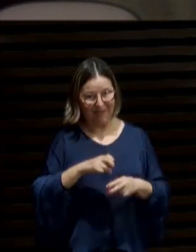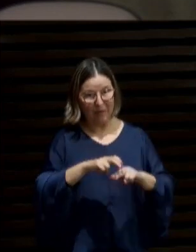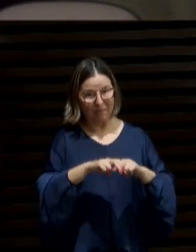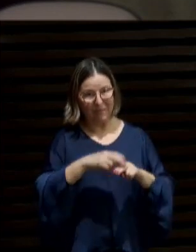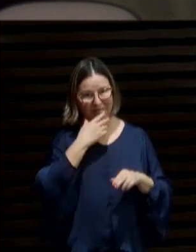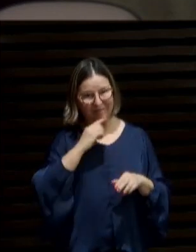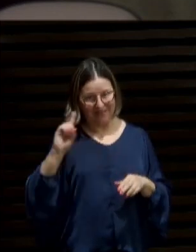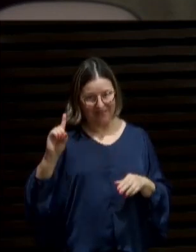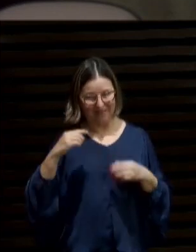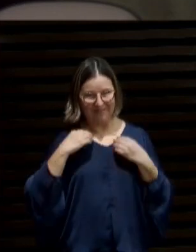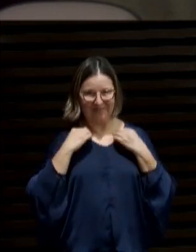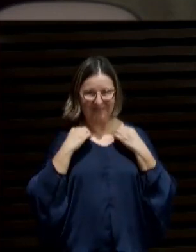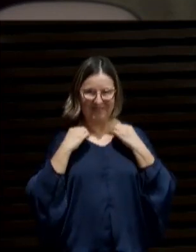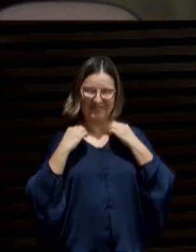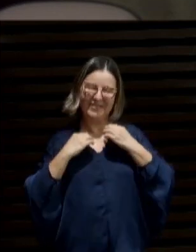Tudo.